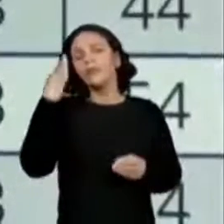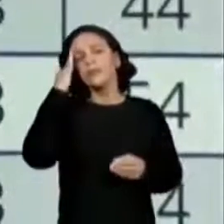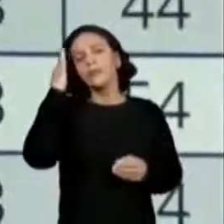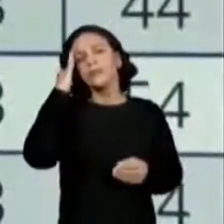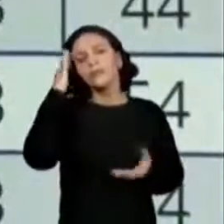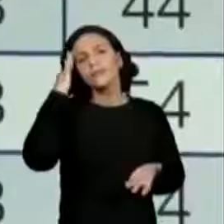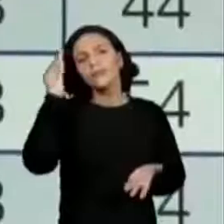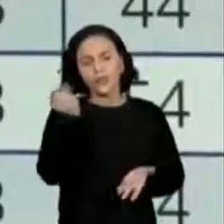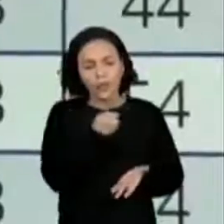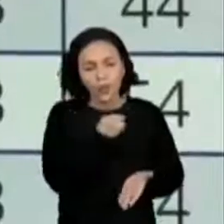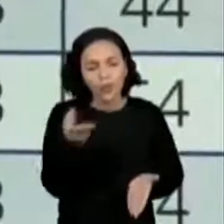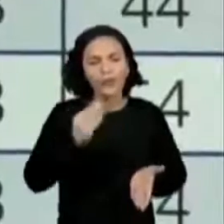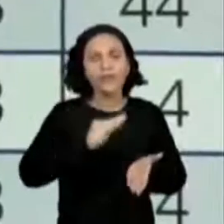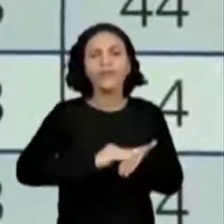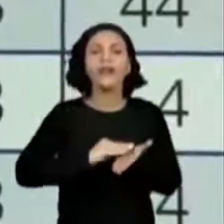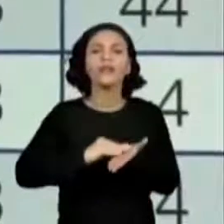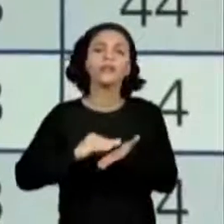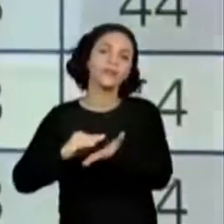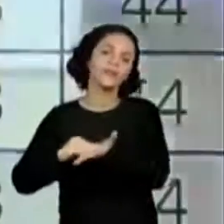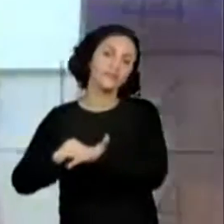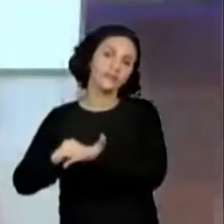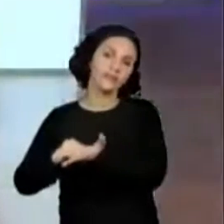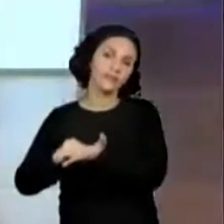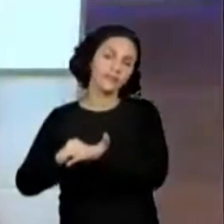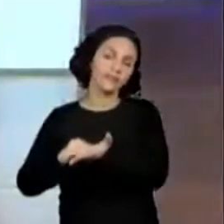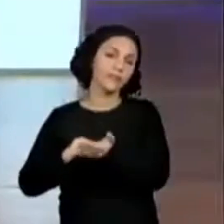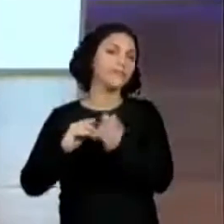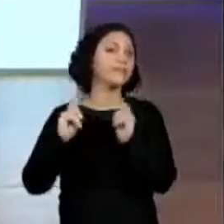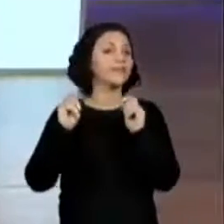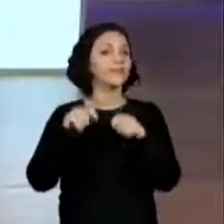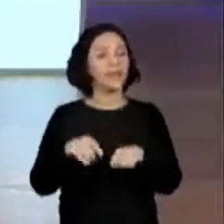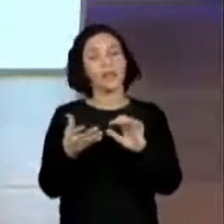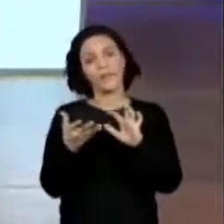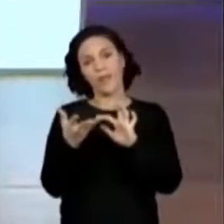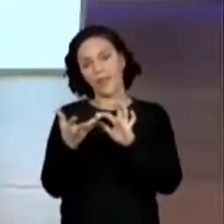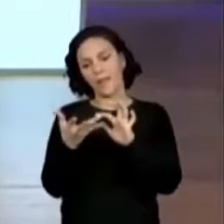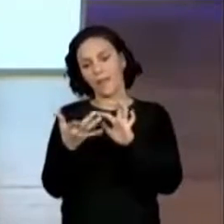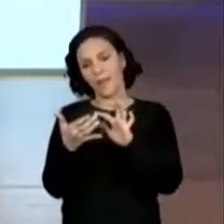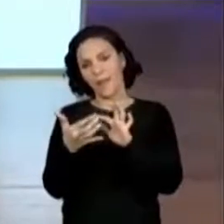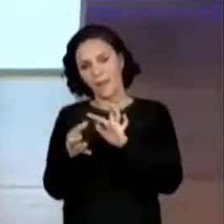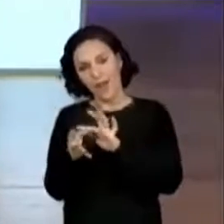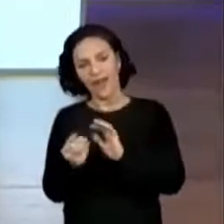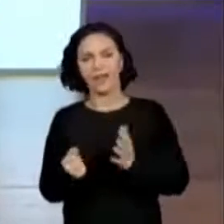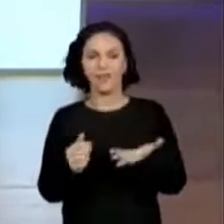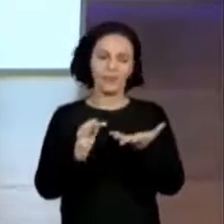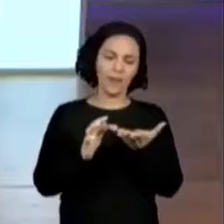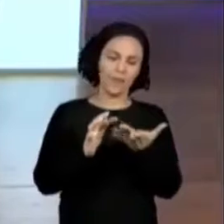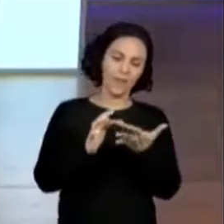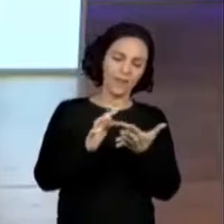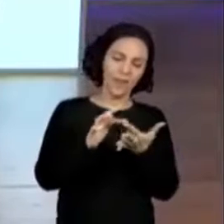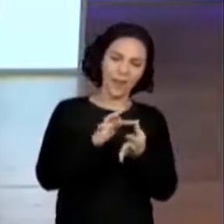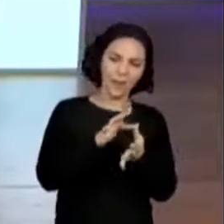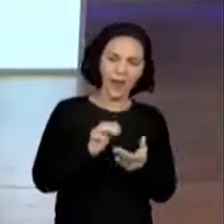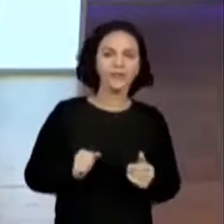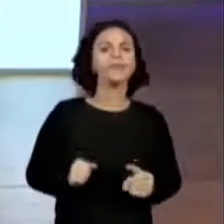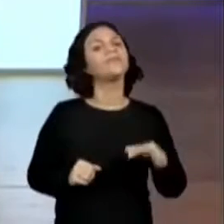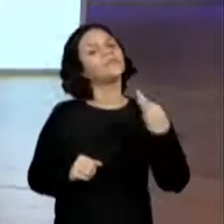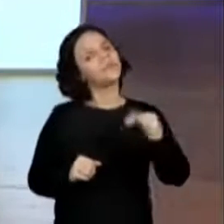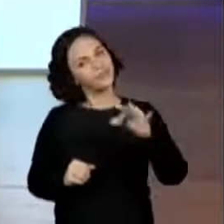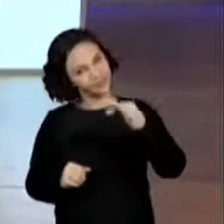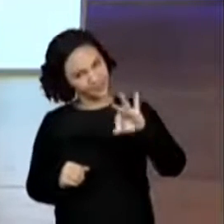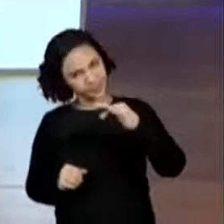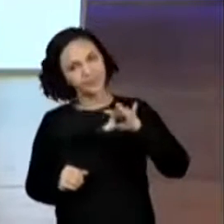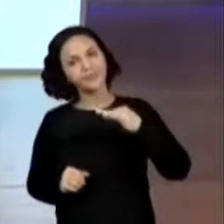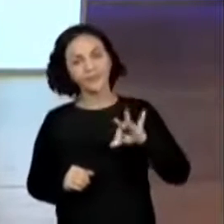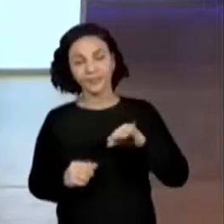que faltava? A gente pode ir contando os 15 no dedo, isso, como eu vi alguns escrevendo ali no chat. Exatamente,